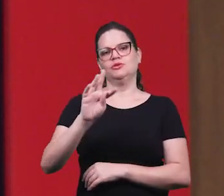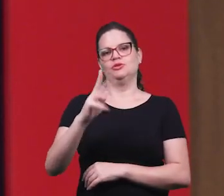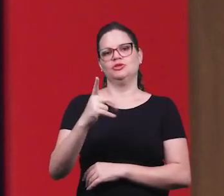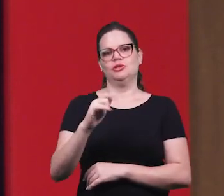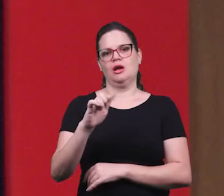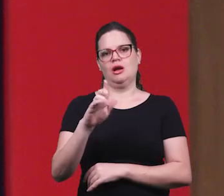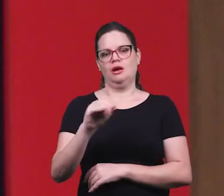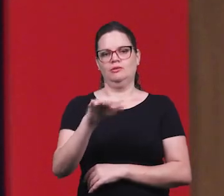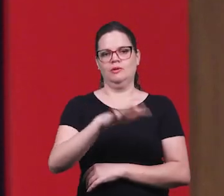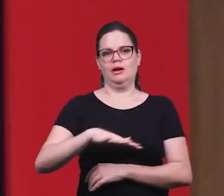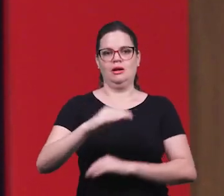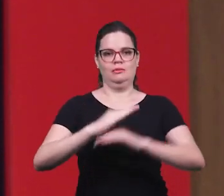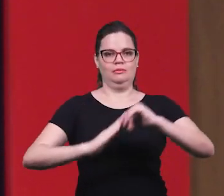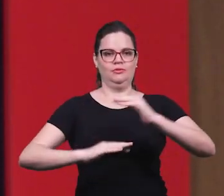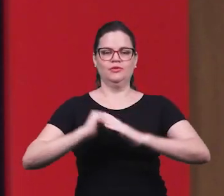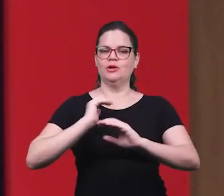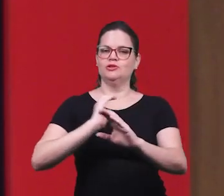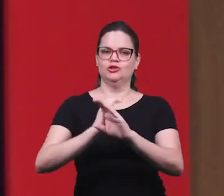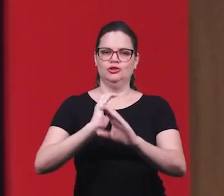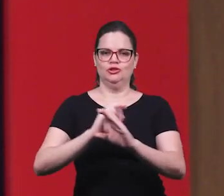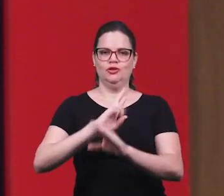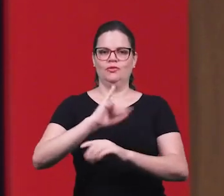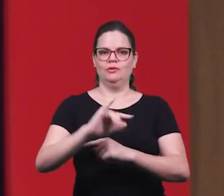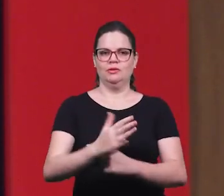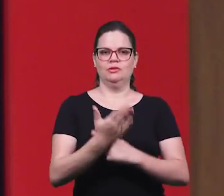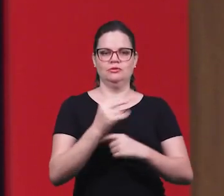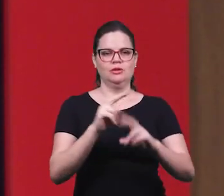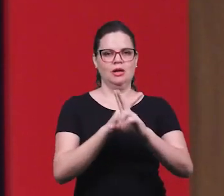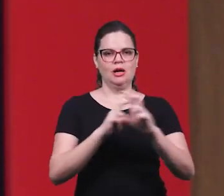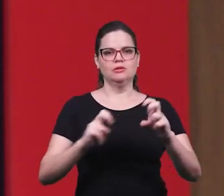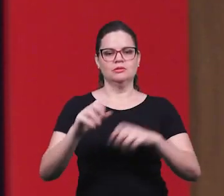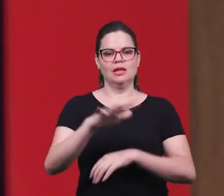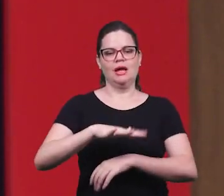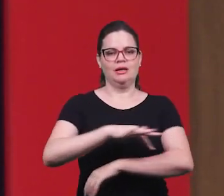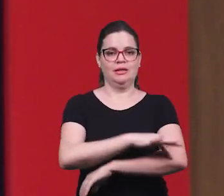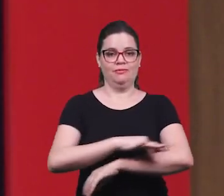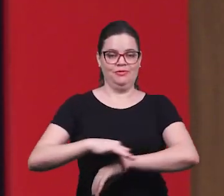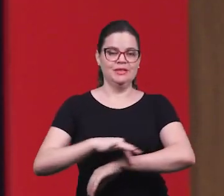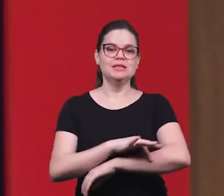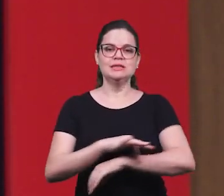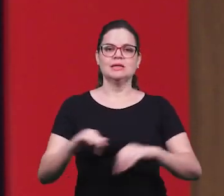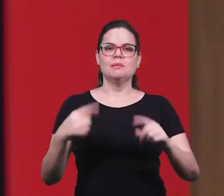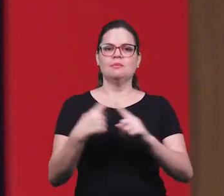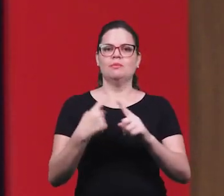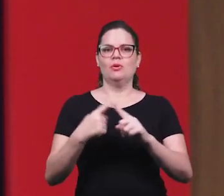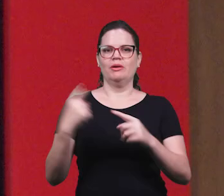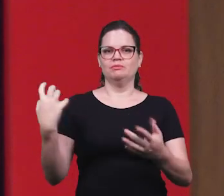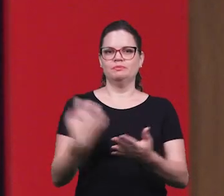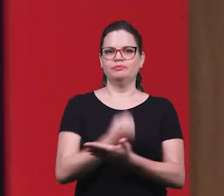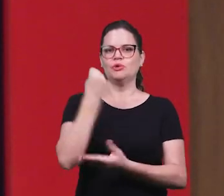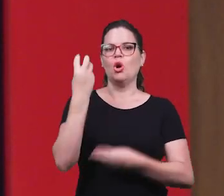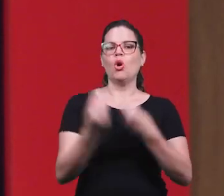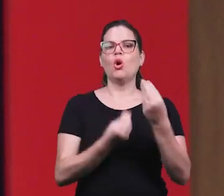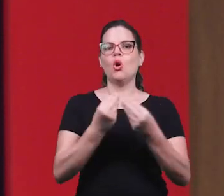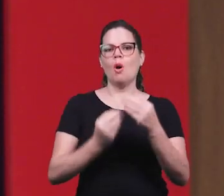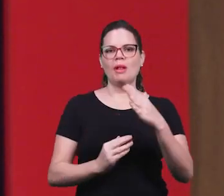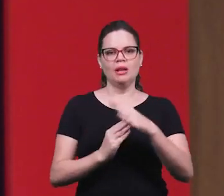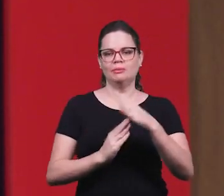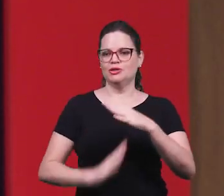aqui com muitos aspectos, principalmente relacionados a essa área da física, né, do evento aqui do arrebatamento, que